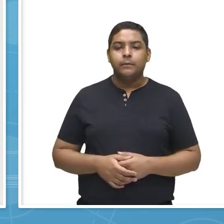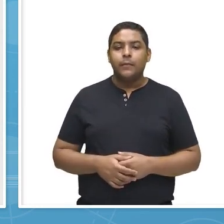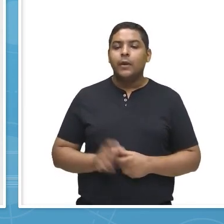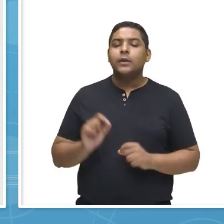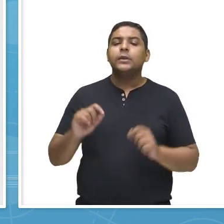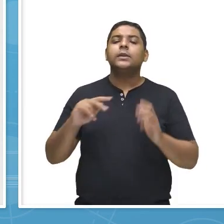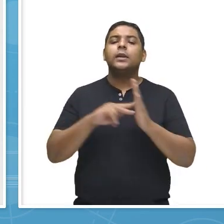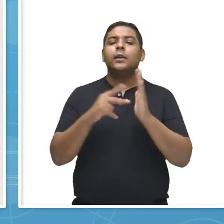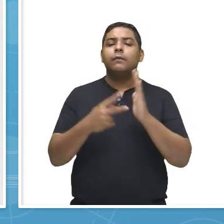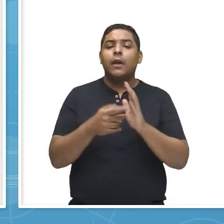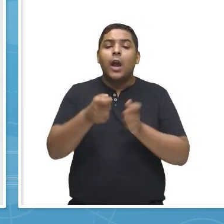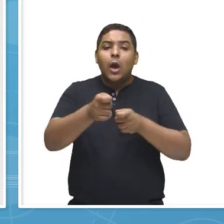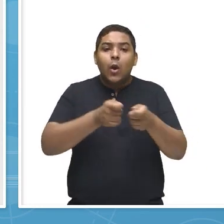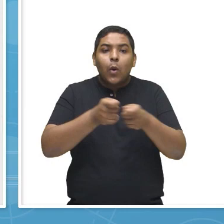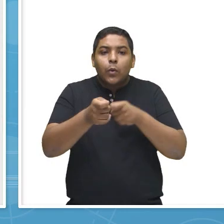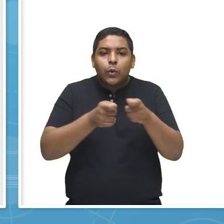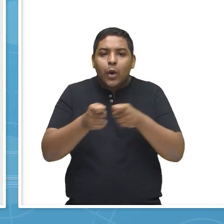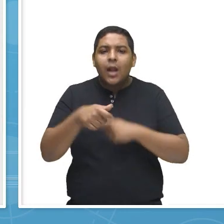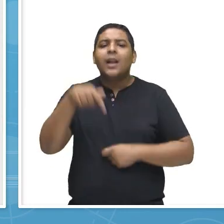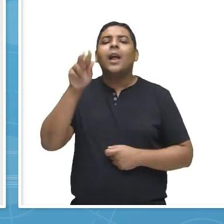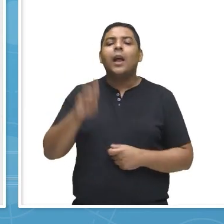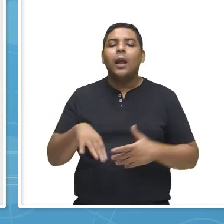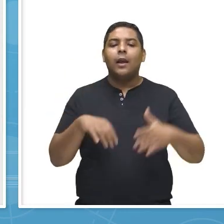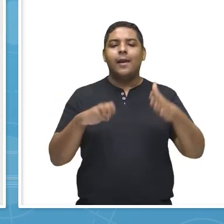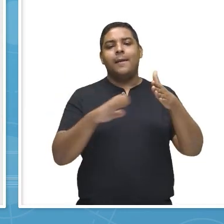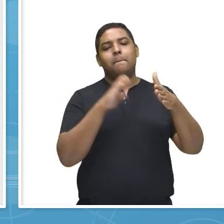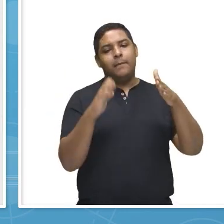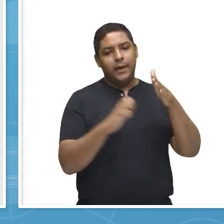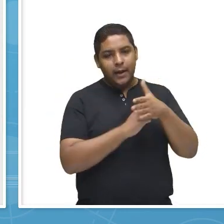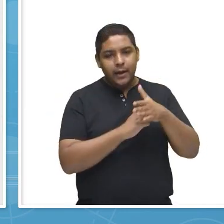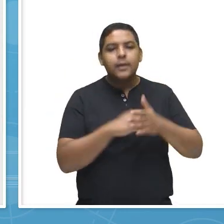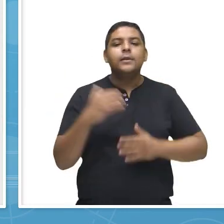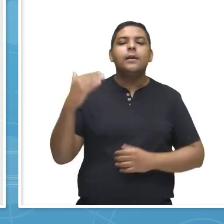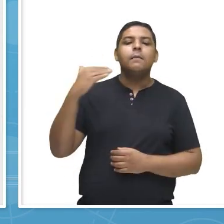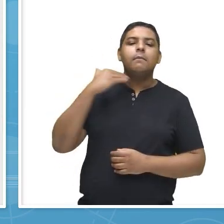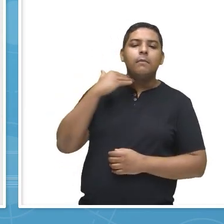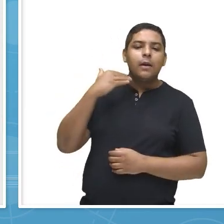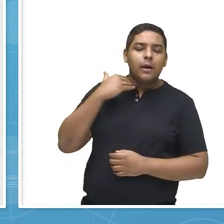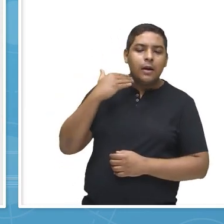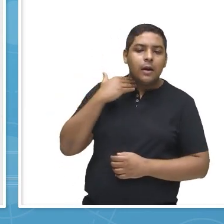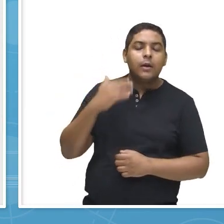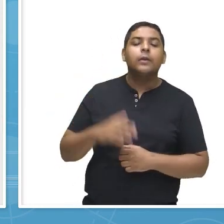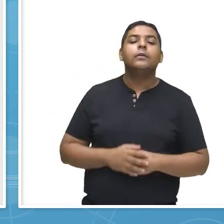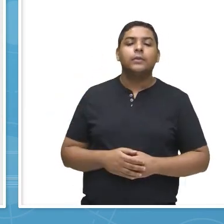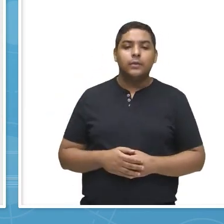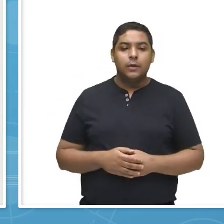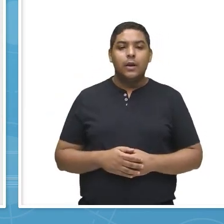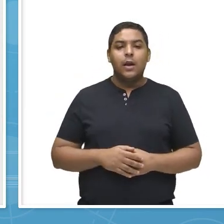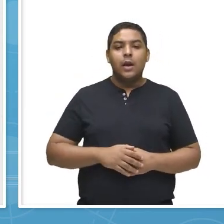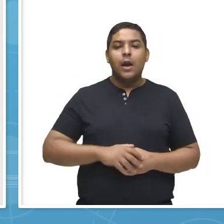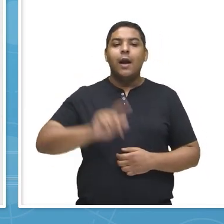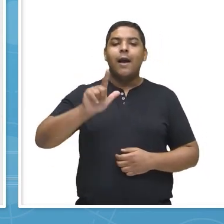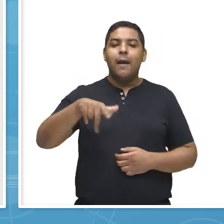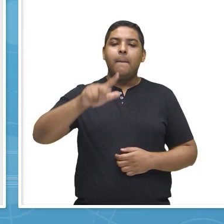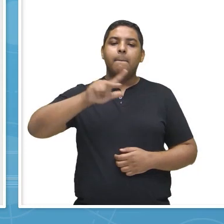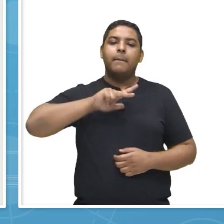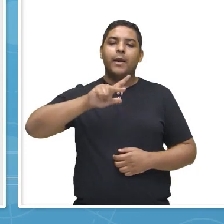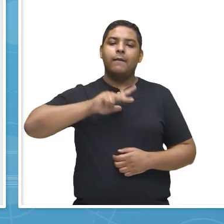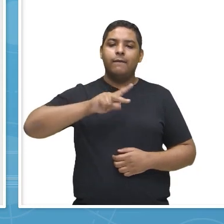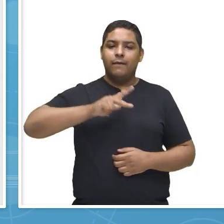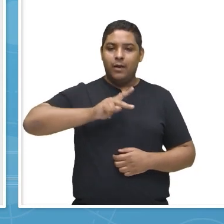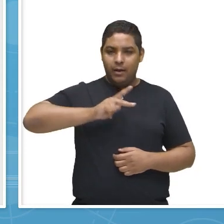ser controlada por empresas, bancos, ou seja, pela